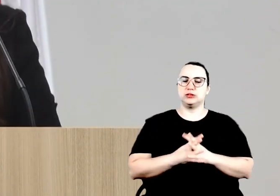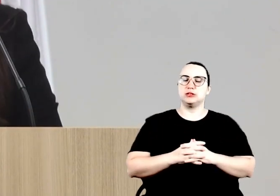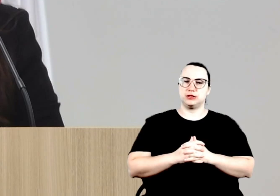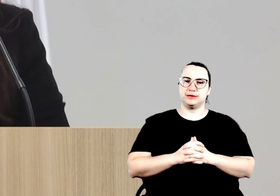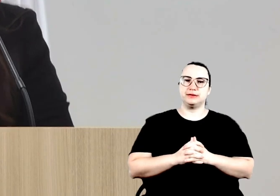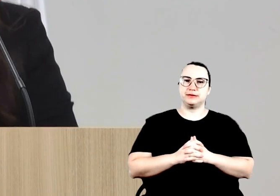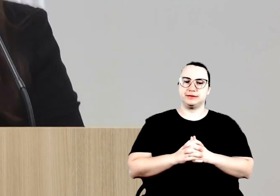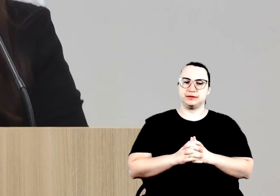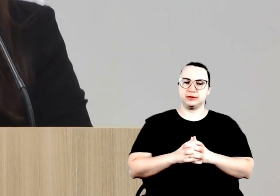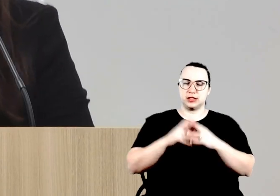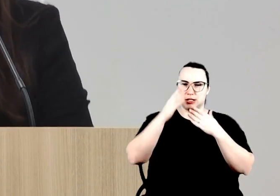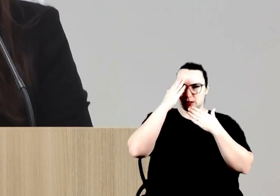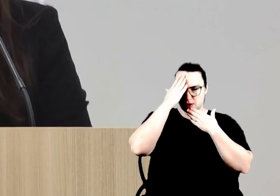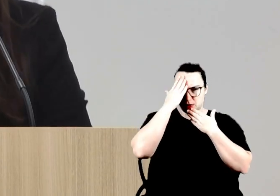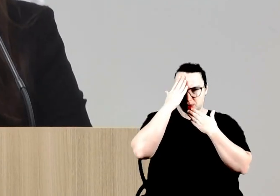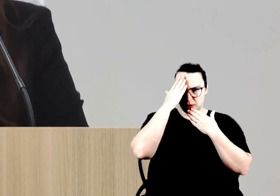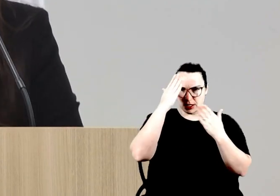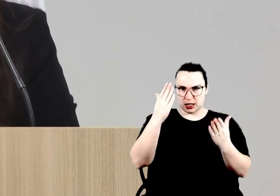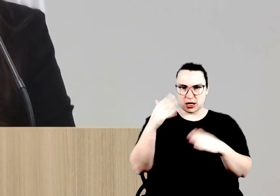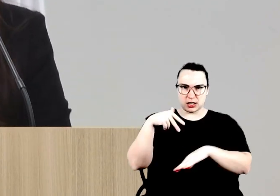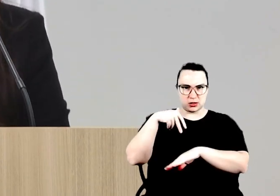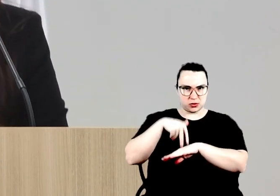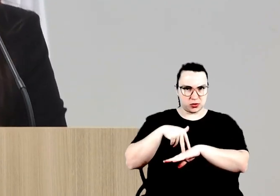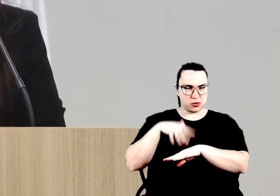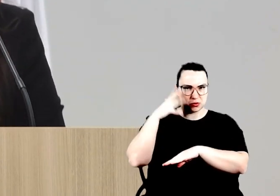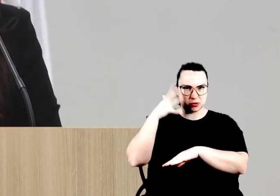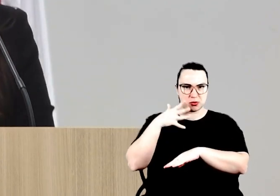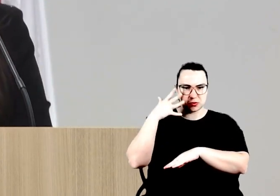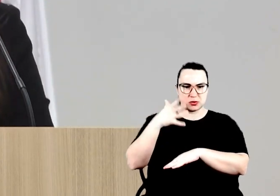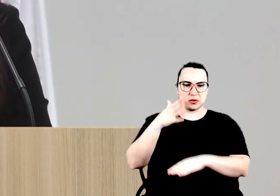Eu quero agradecer o momento que eu tive com vocês, muito